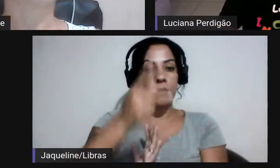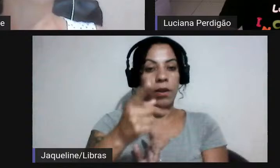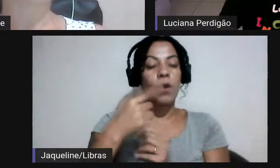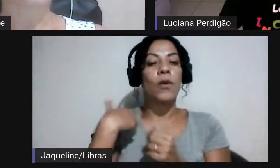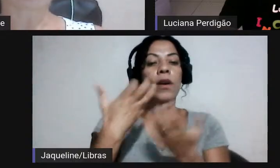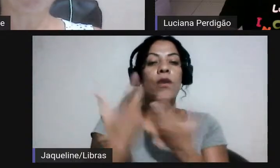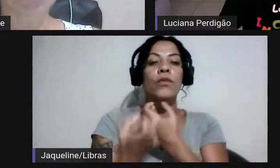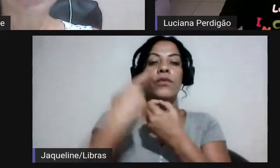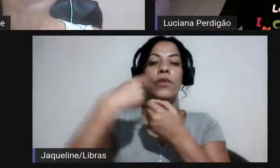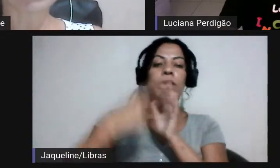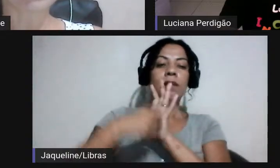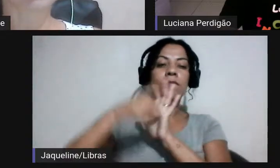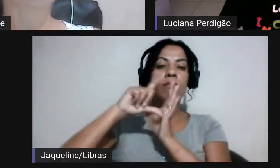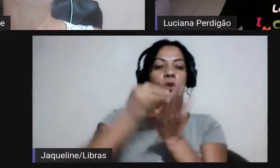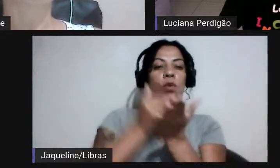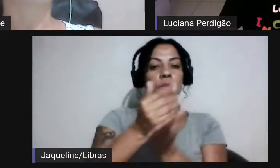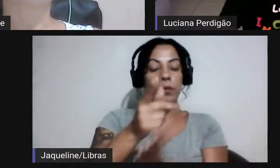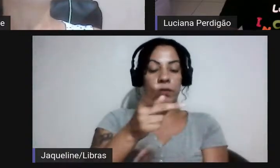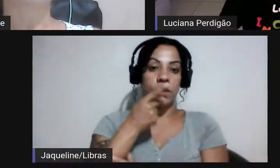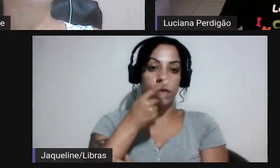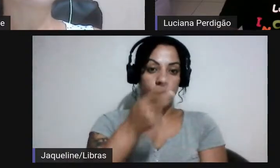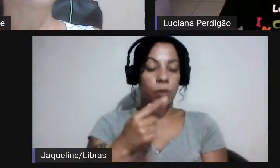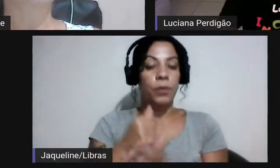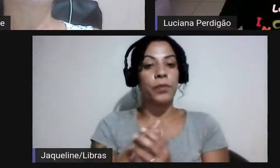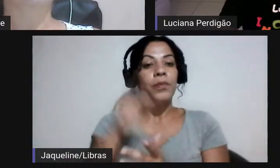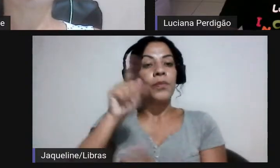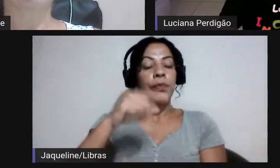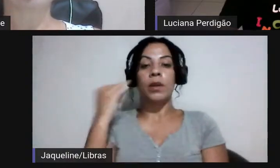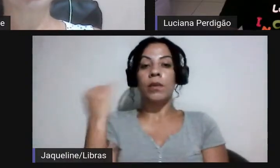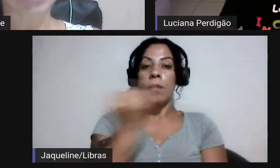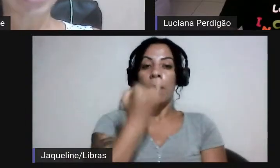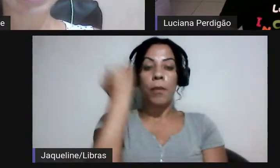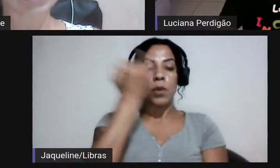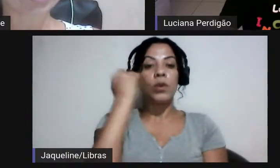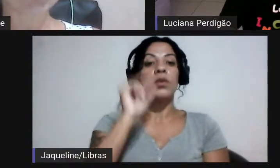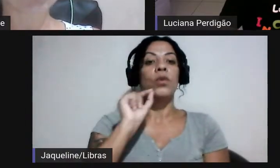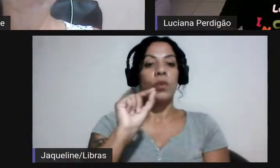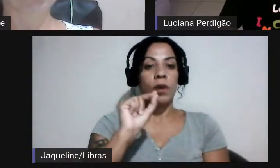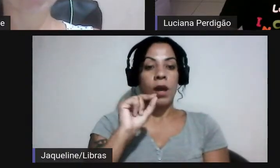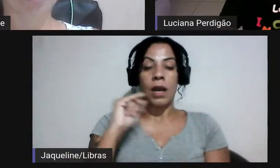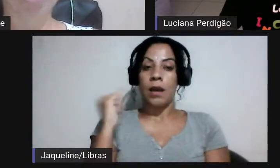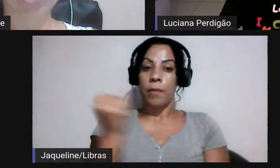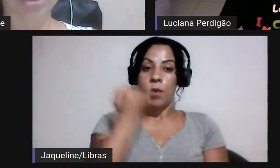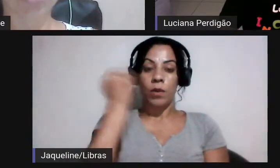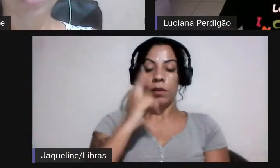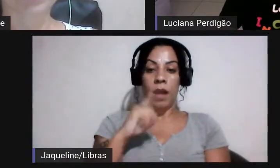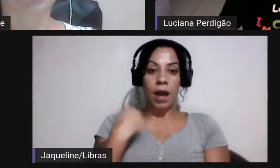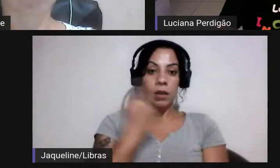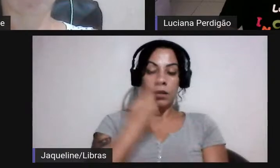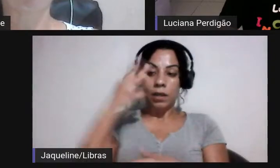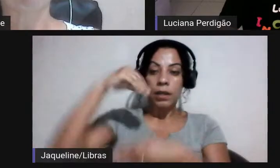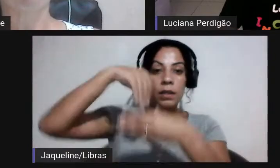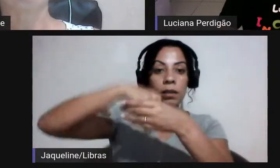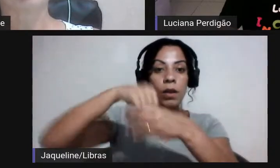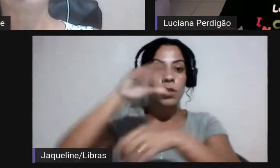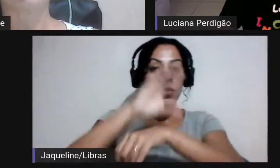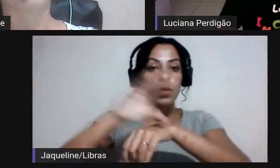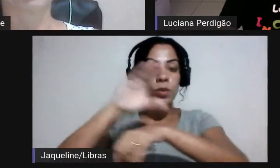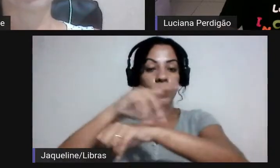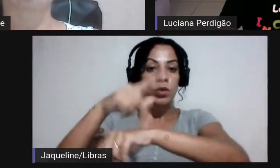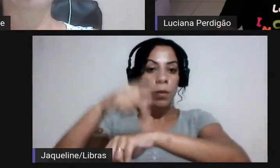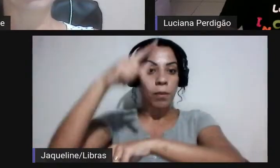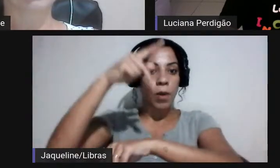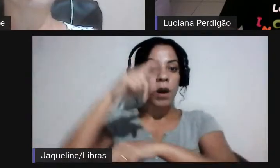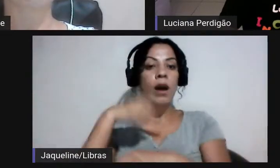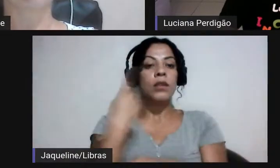início, né, que é a importância de muitas das vezes a gente estar dentro de um curso de pós-graduação como